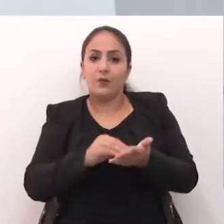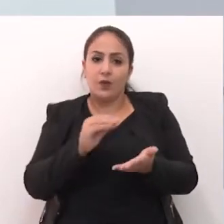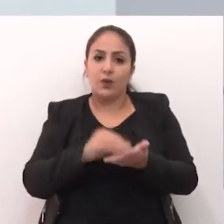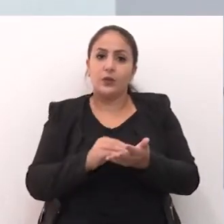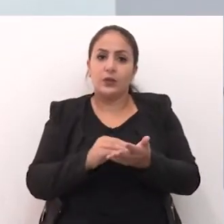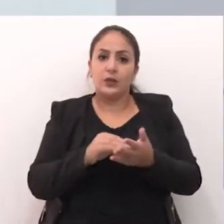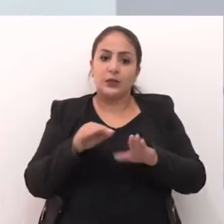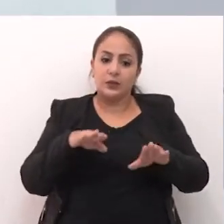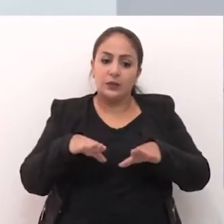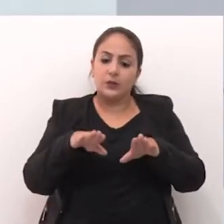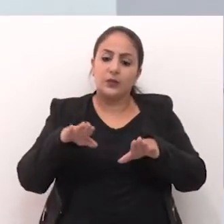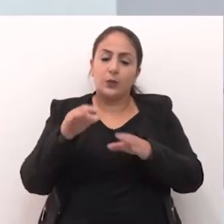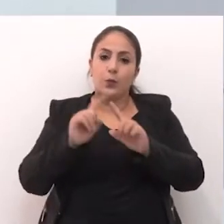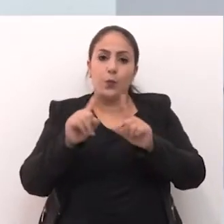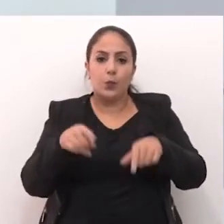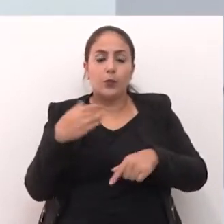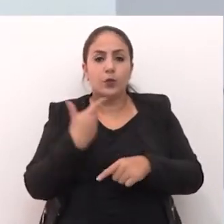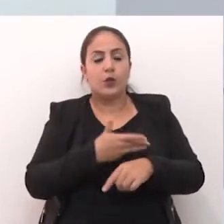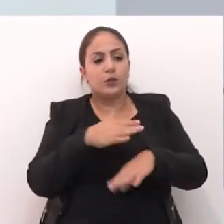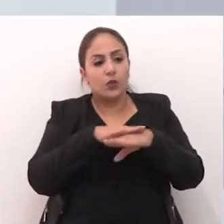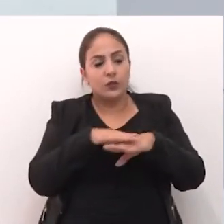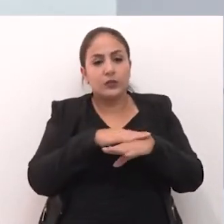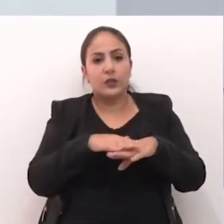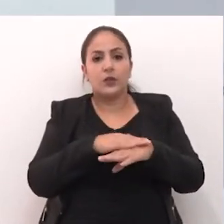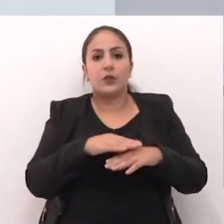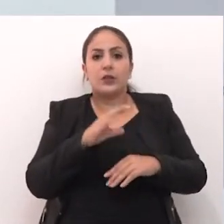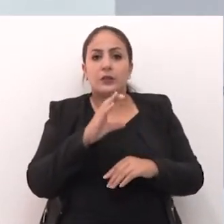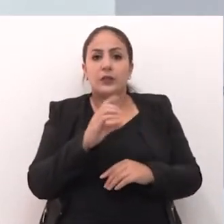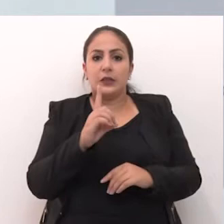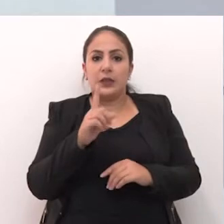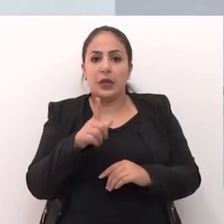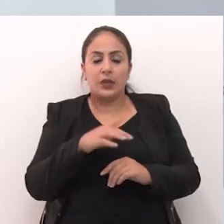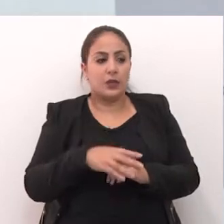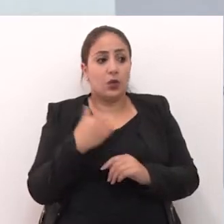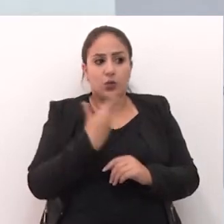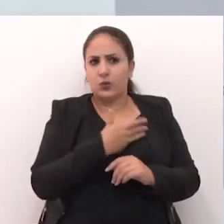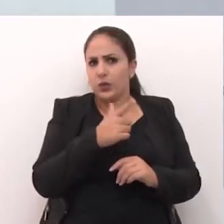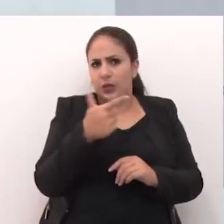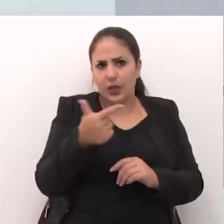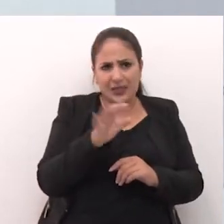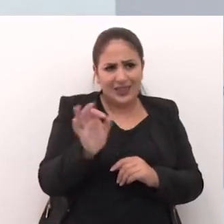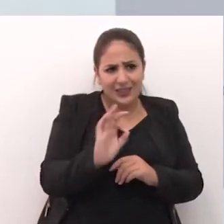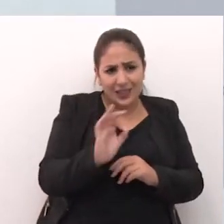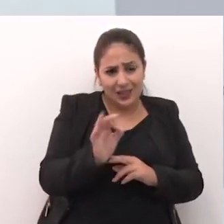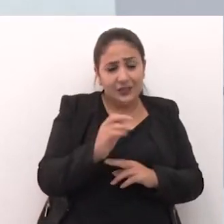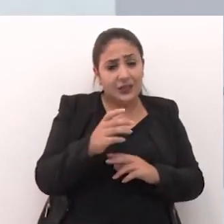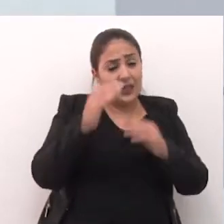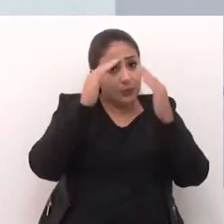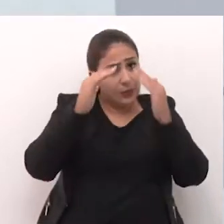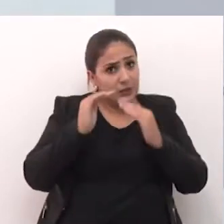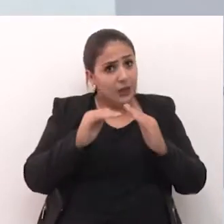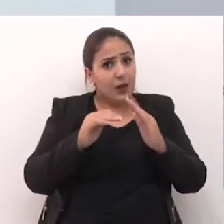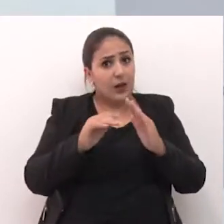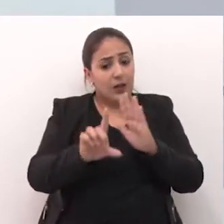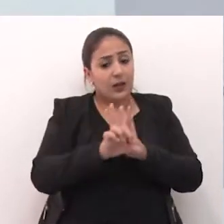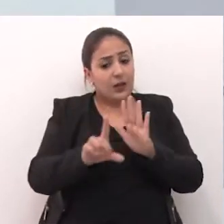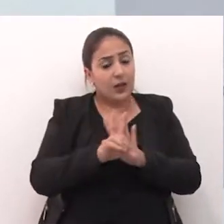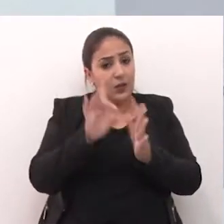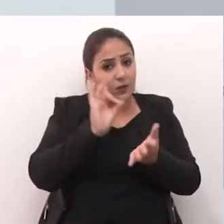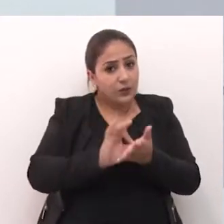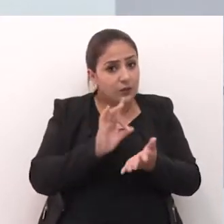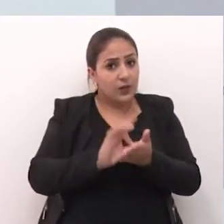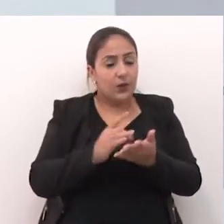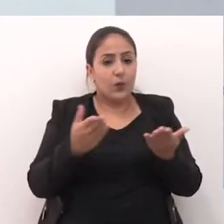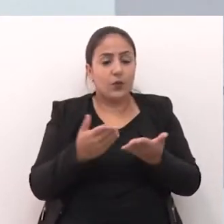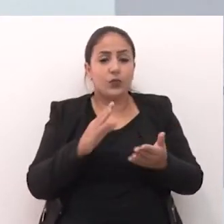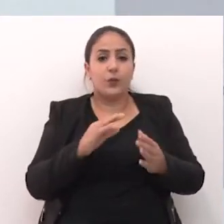queremos? Dialogar com o CDL, nós não queremos aqui punir o empresário que já paga uma carga tributária, mas nós temos que respeitar a legislação vigente, que é do Código Brasileiro de Trânsito,